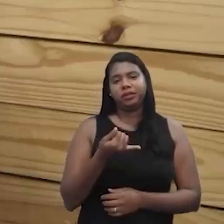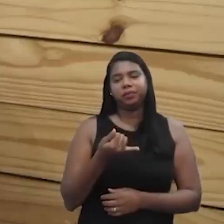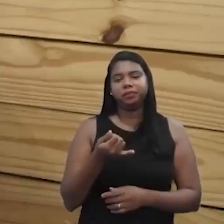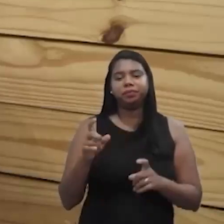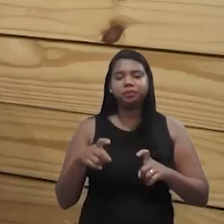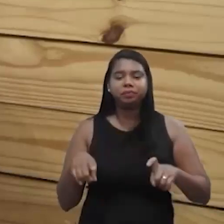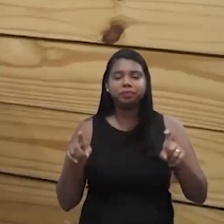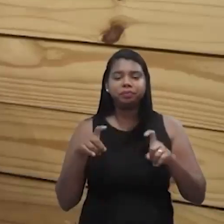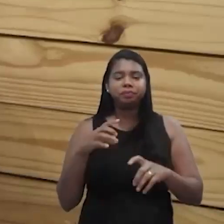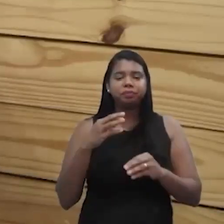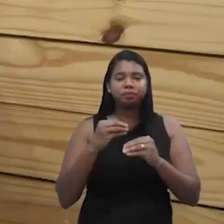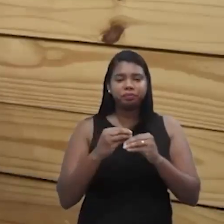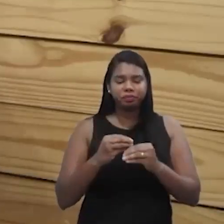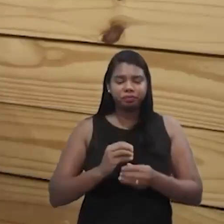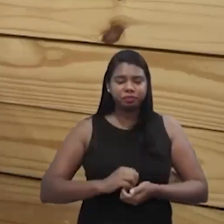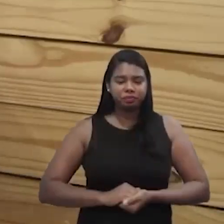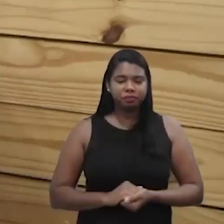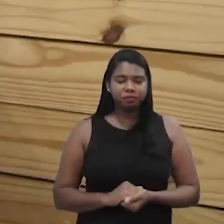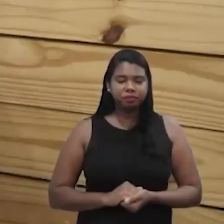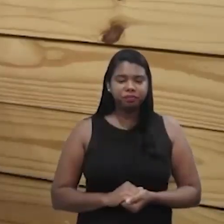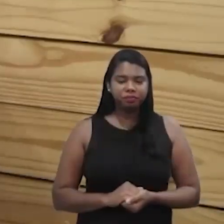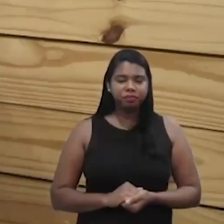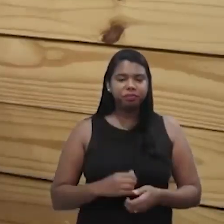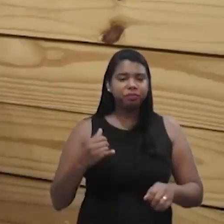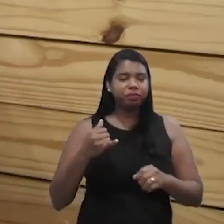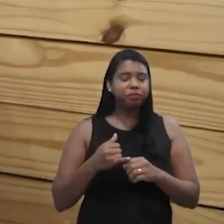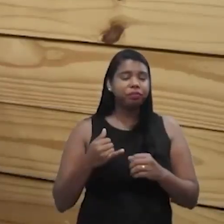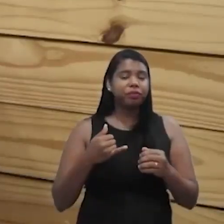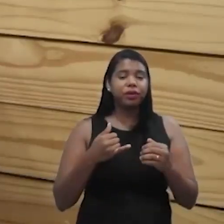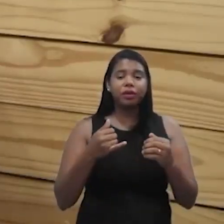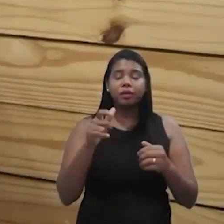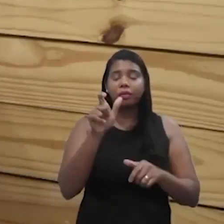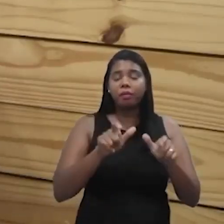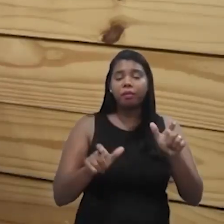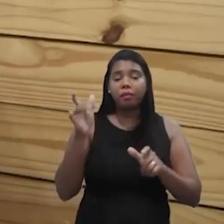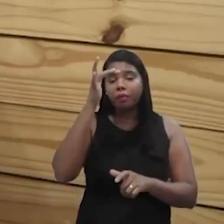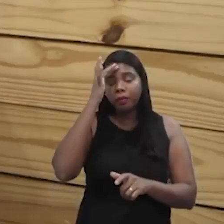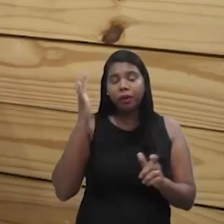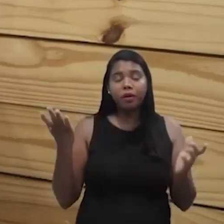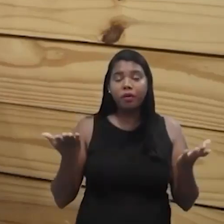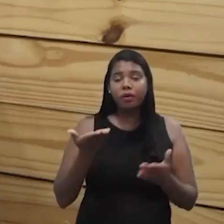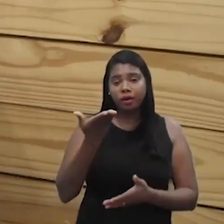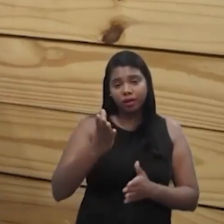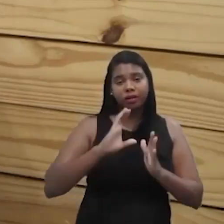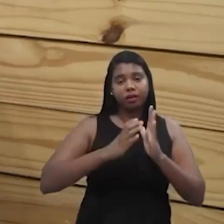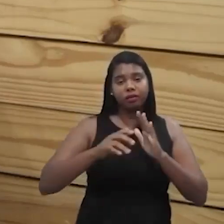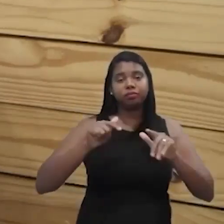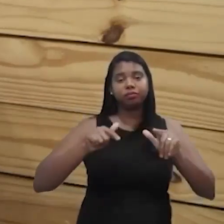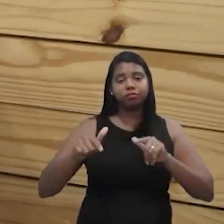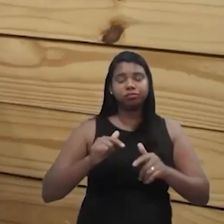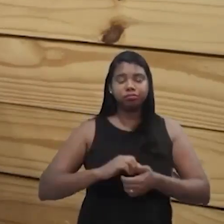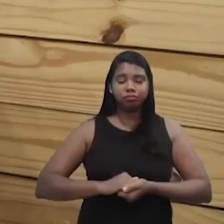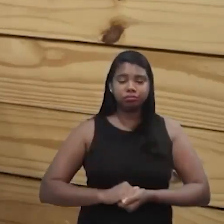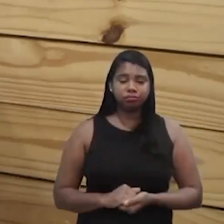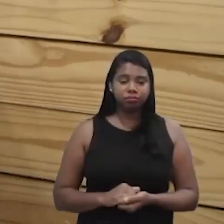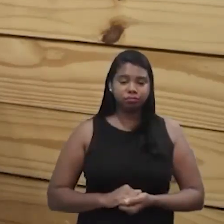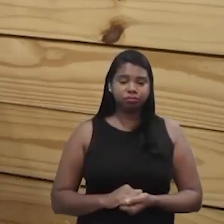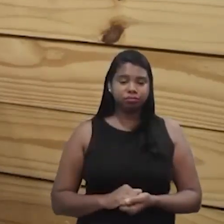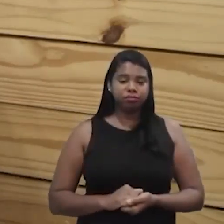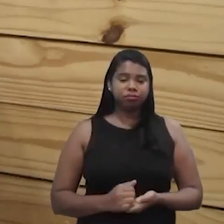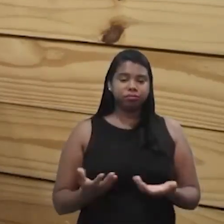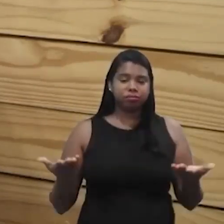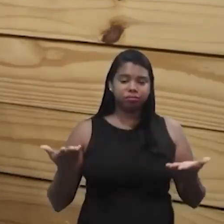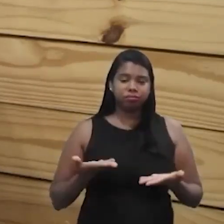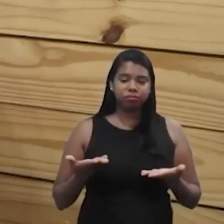isso é fator preponderante para qualquer profissão que você vai exercer hoje no mercado. E claro, resgatando um pouco